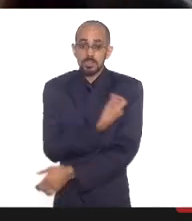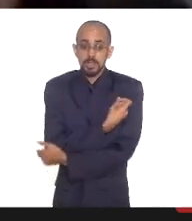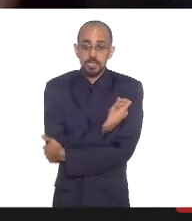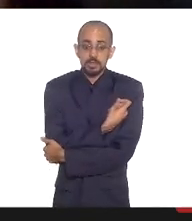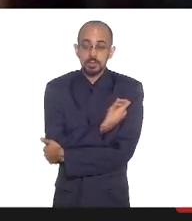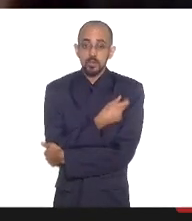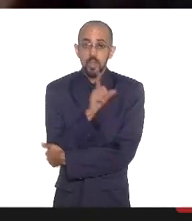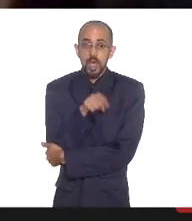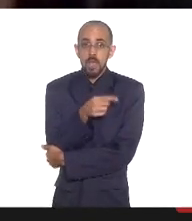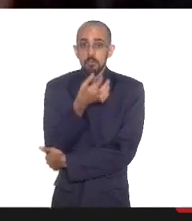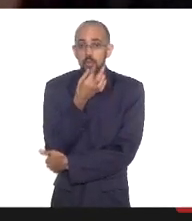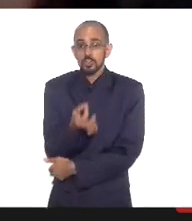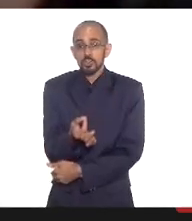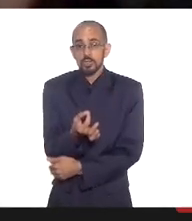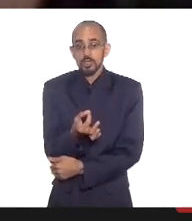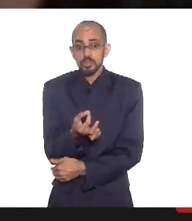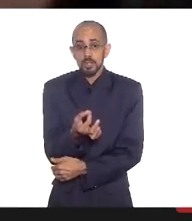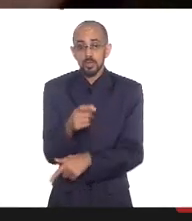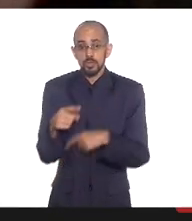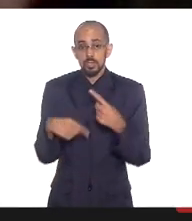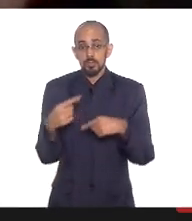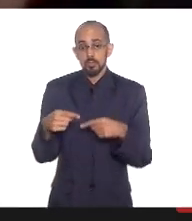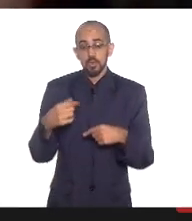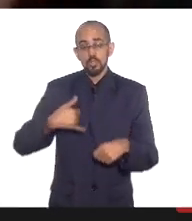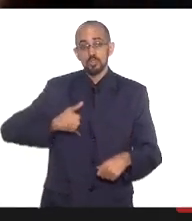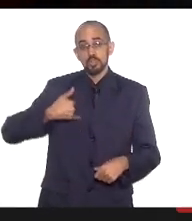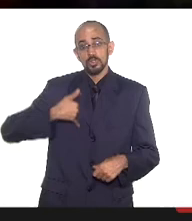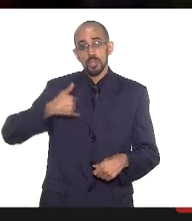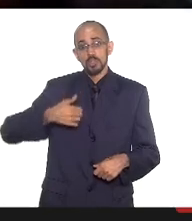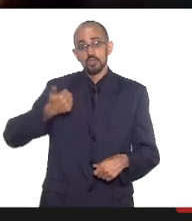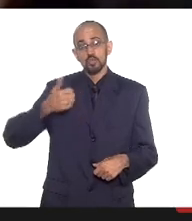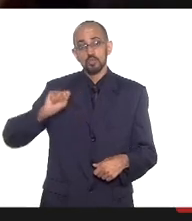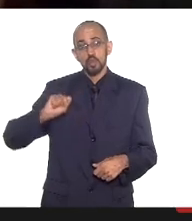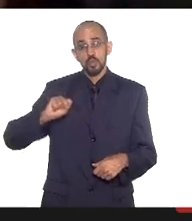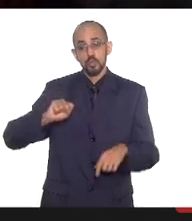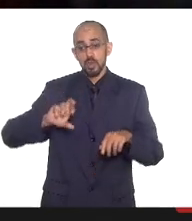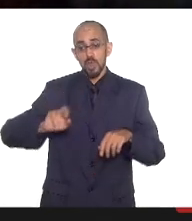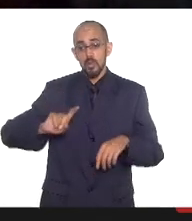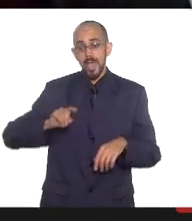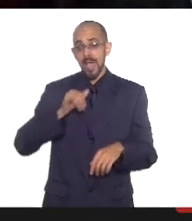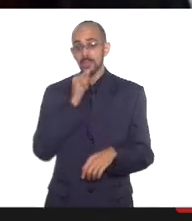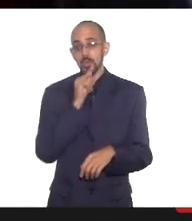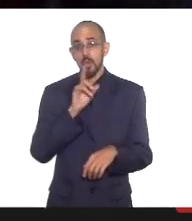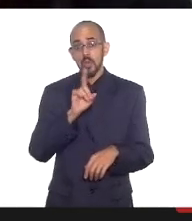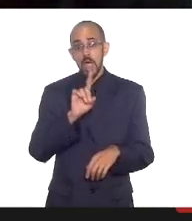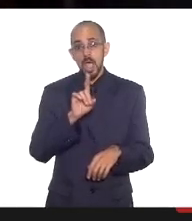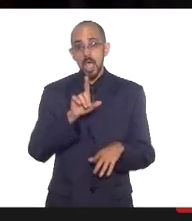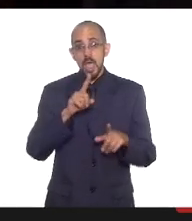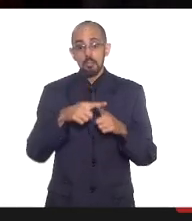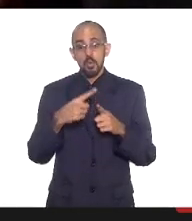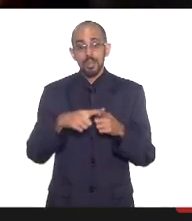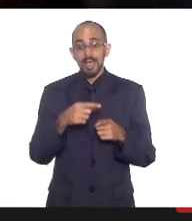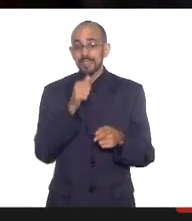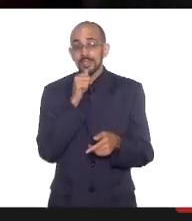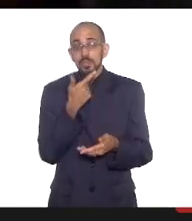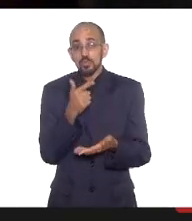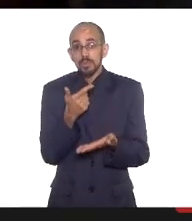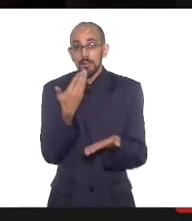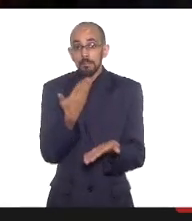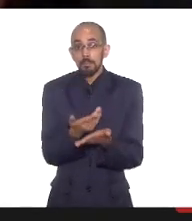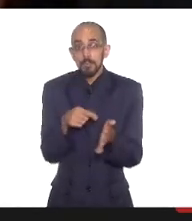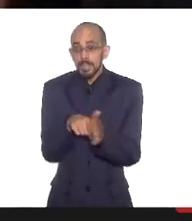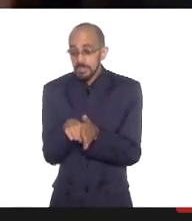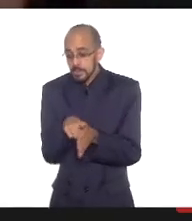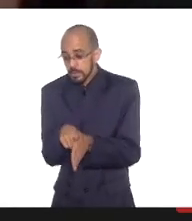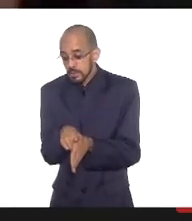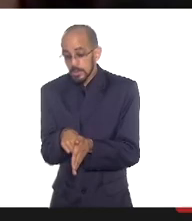estabelecida por recomendação do pesquisas a partir dos 18 anos e não é à toa né porque as crianças e se não é porque não temos pesquisas